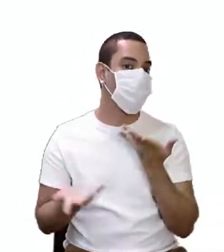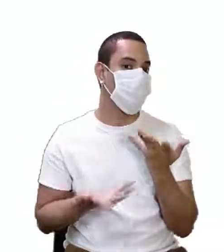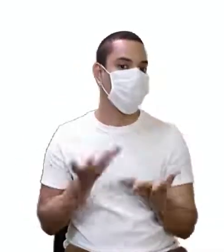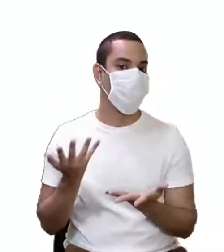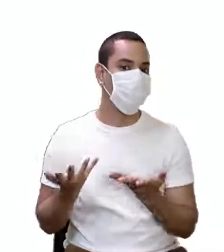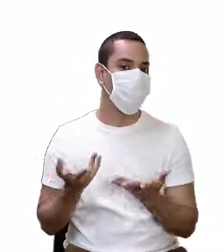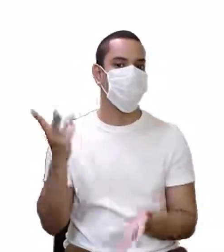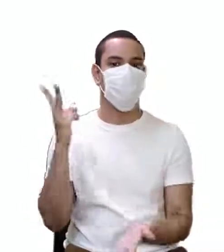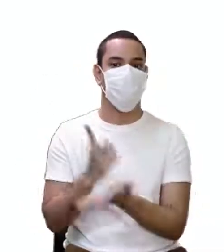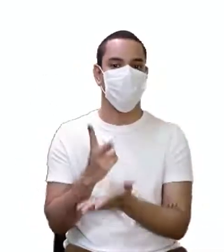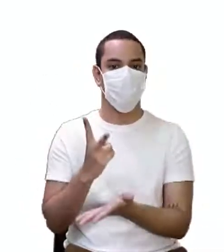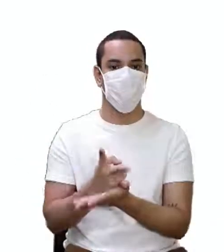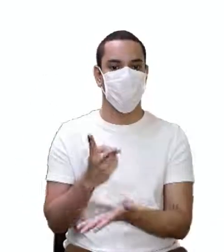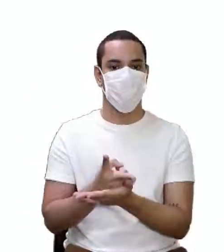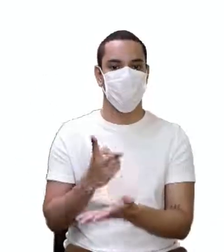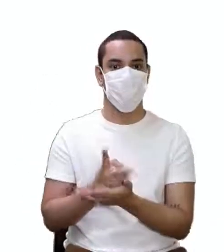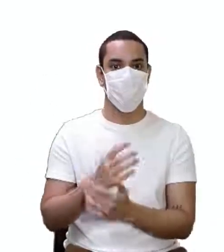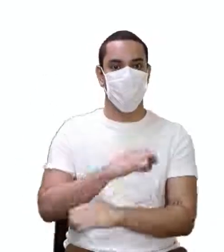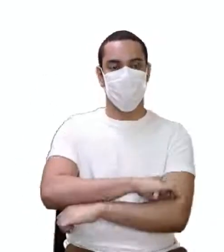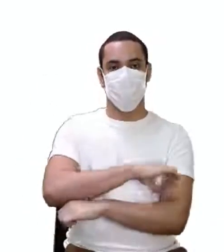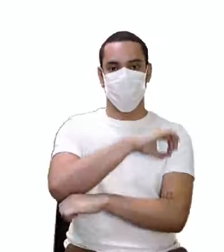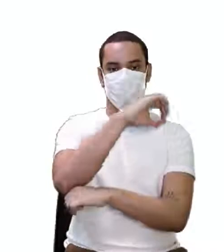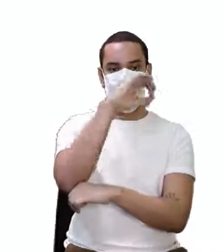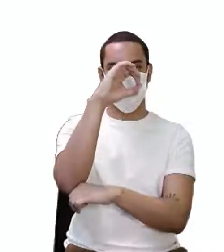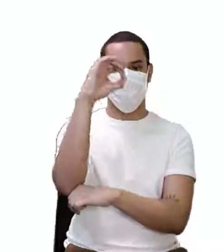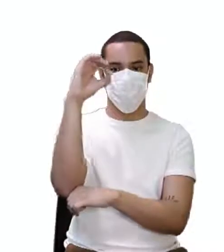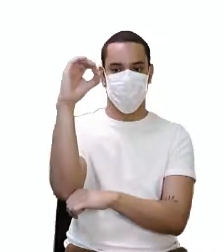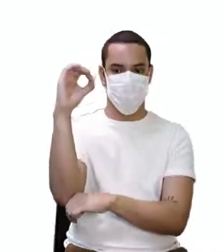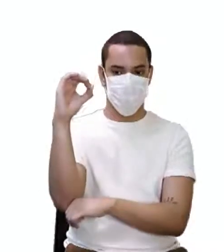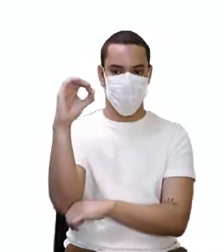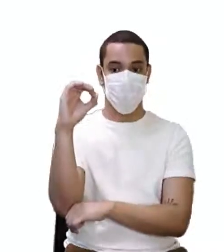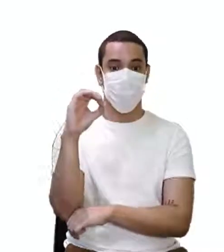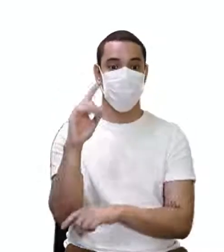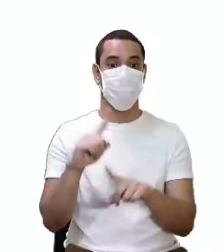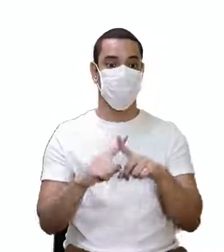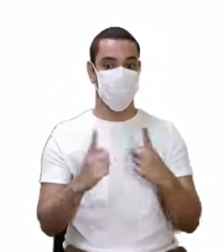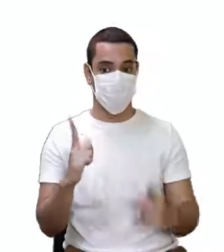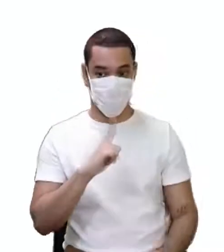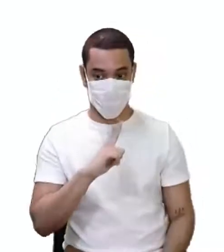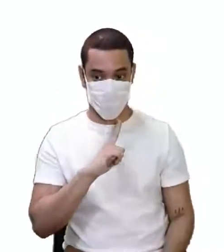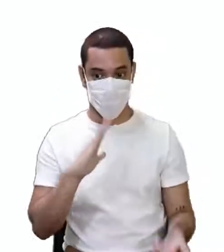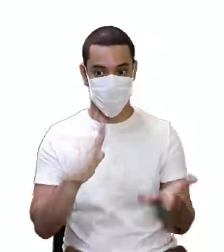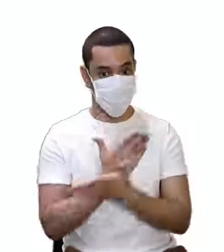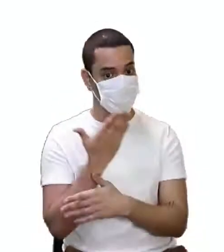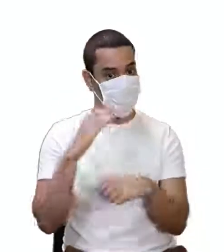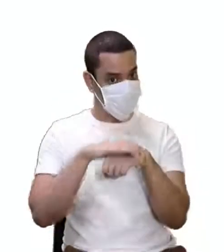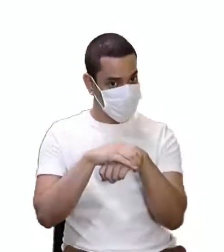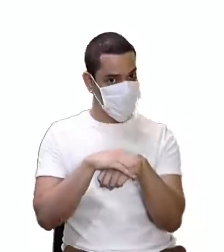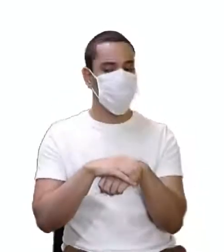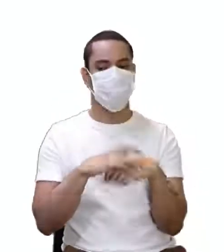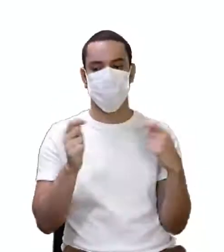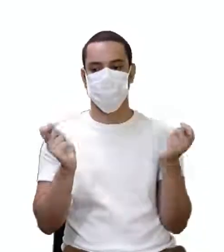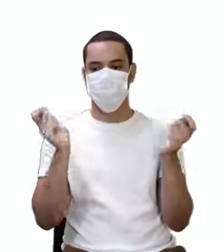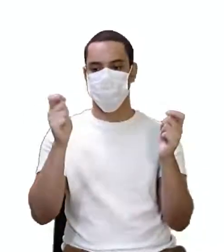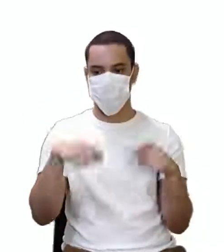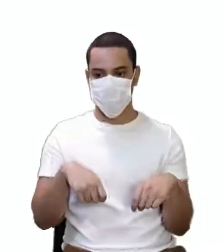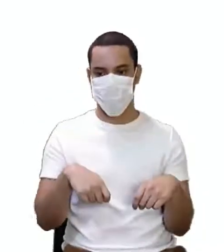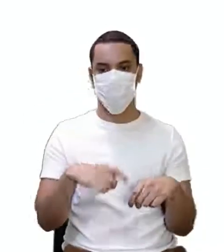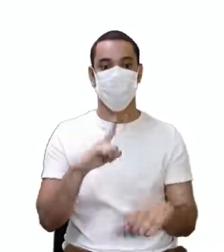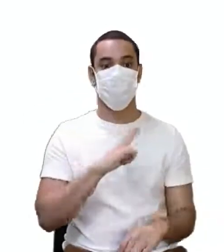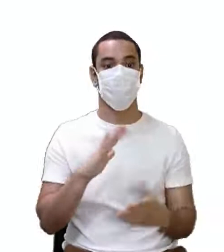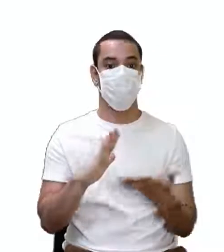ativos durante o dia, eles são de espécies diurnas. Mas nós temos primatas noturnos? Temos.